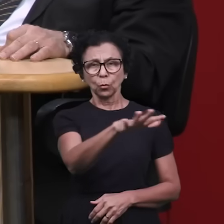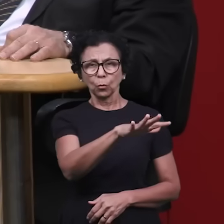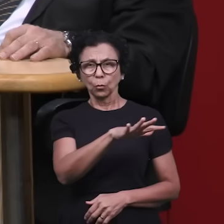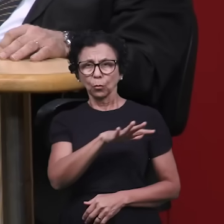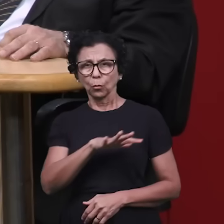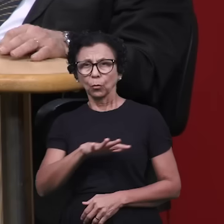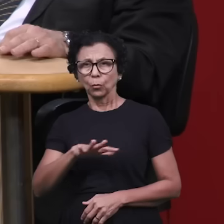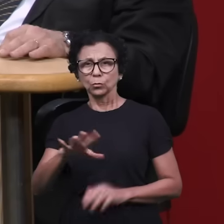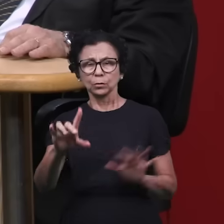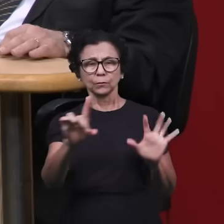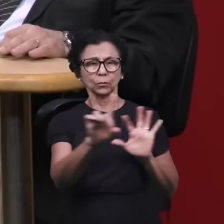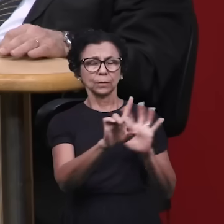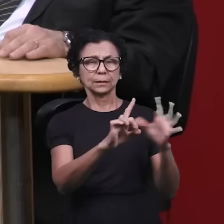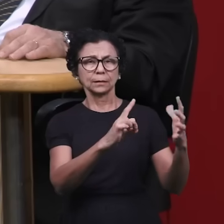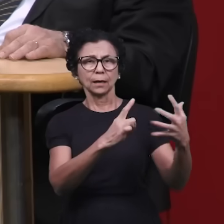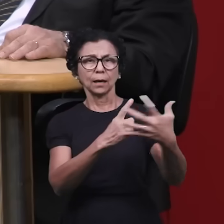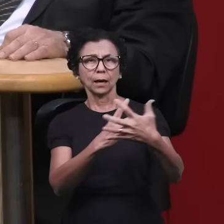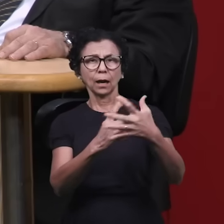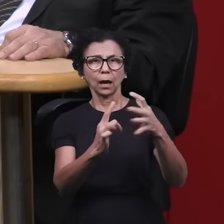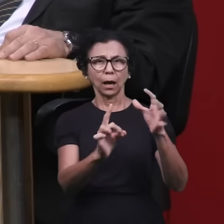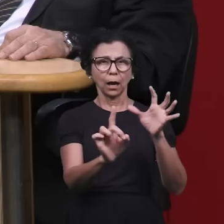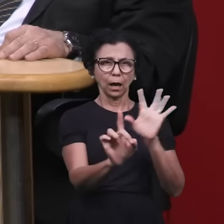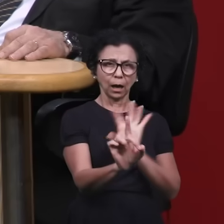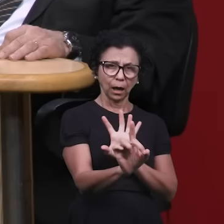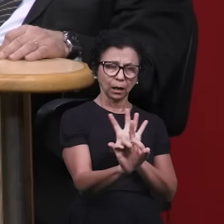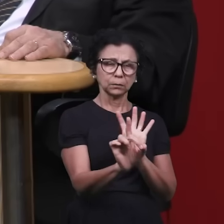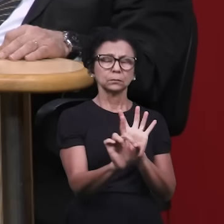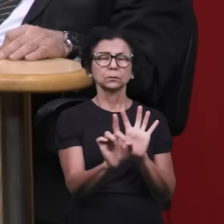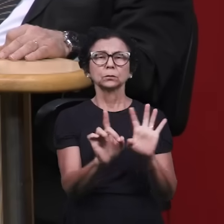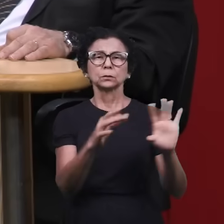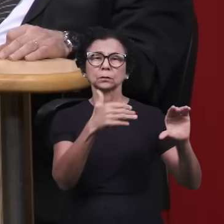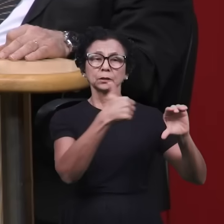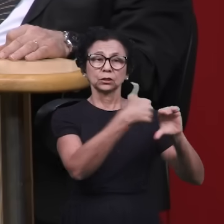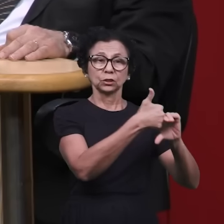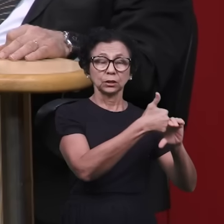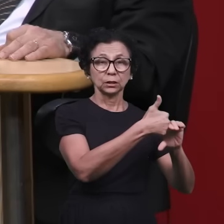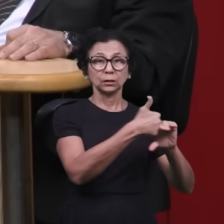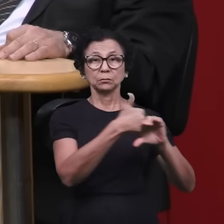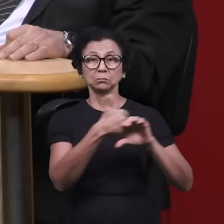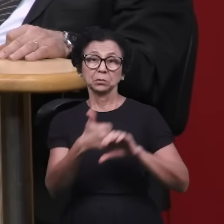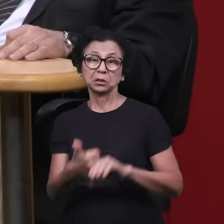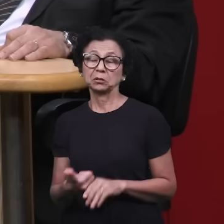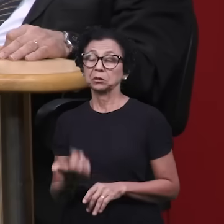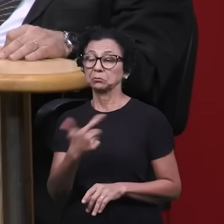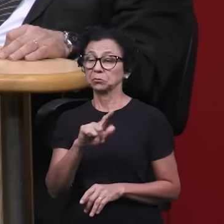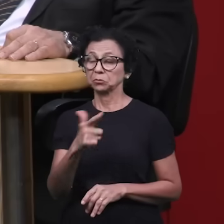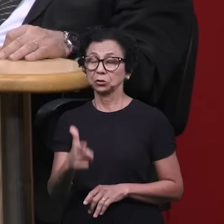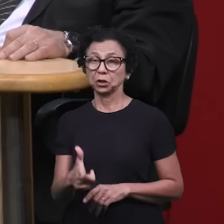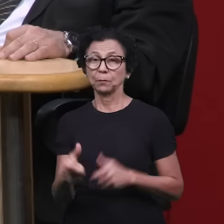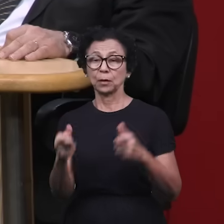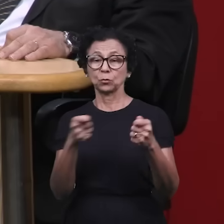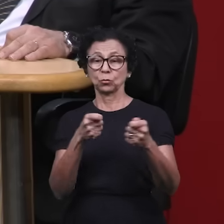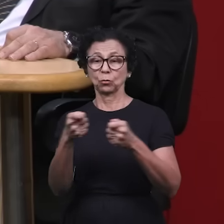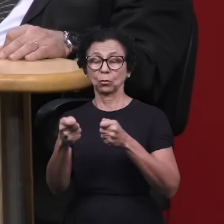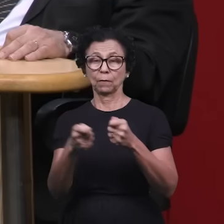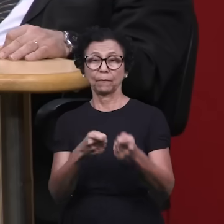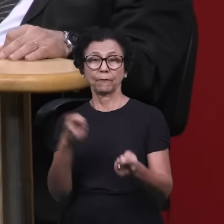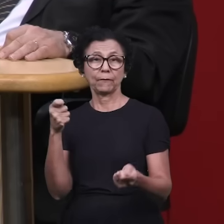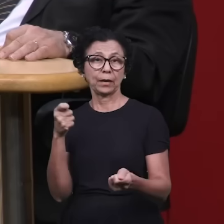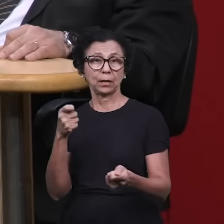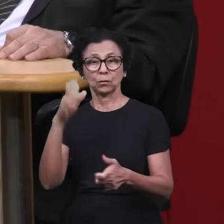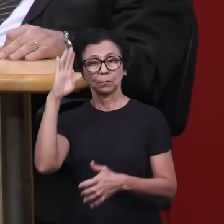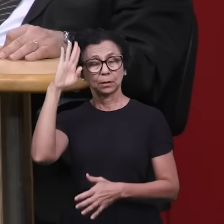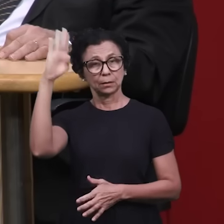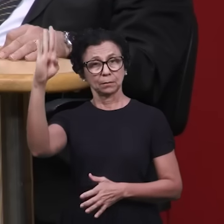nessa época ali. É claro o seguinte, como o interesse, não havia mais um governo central organizado, e